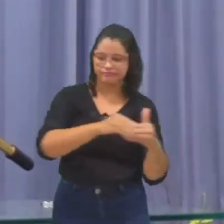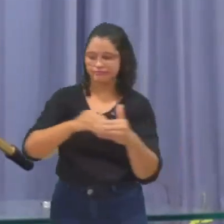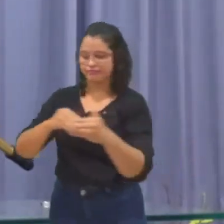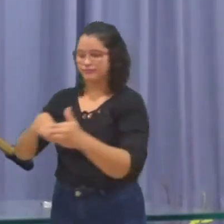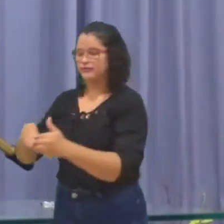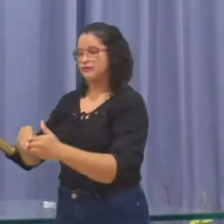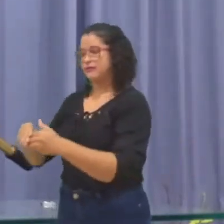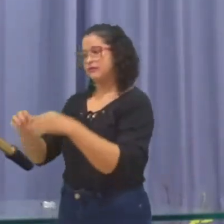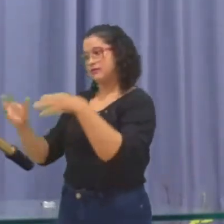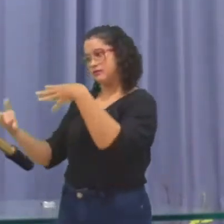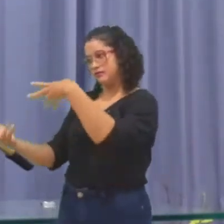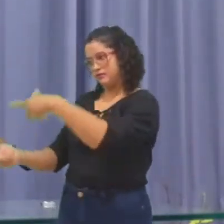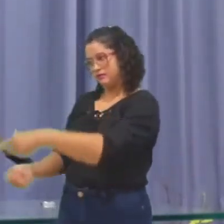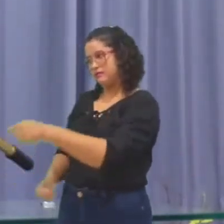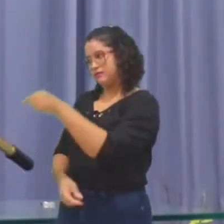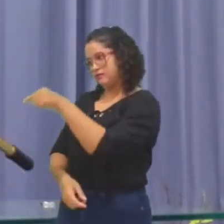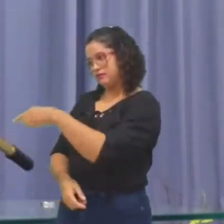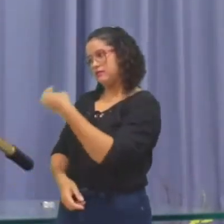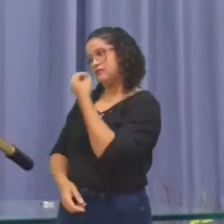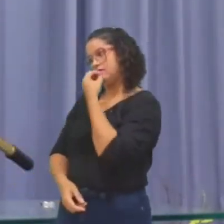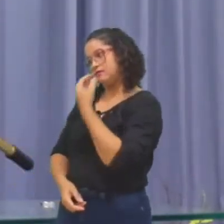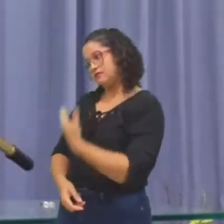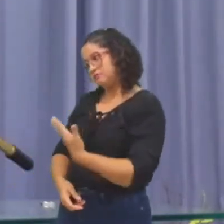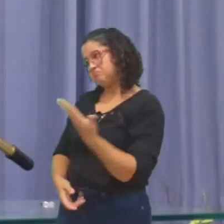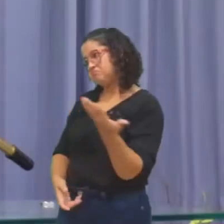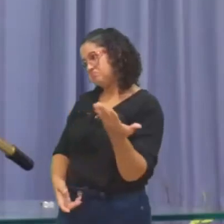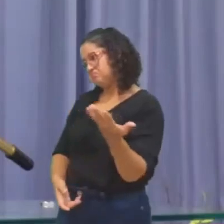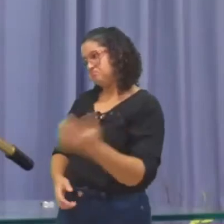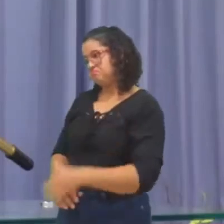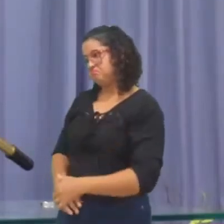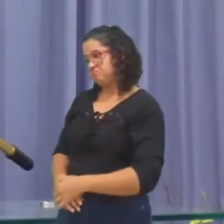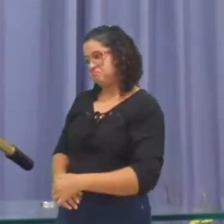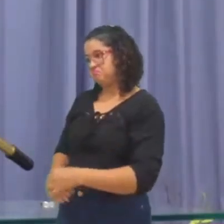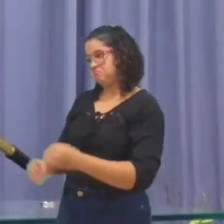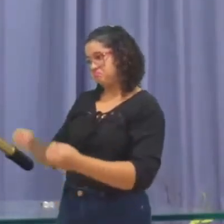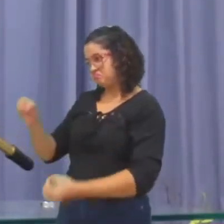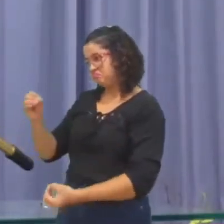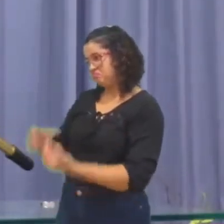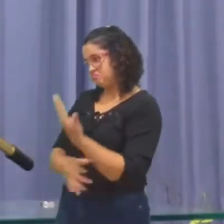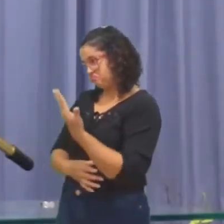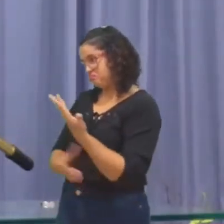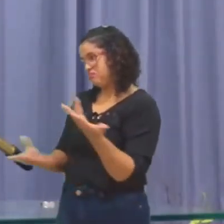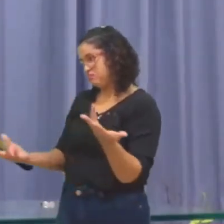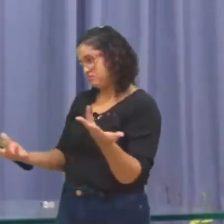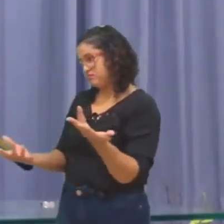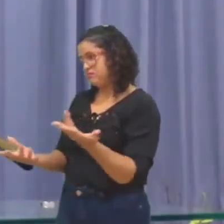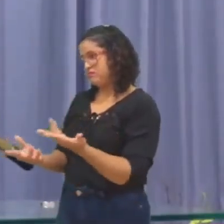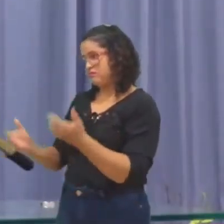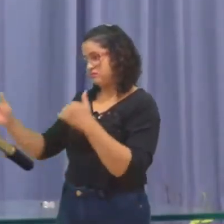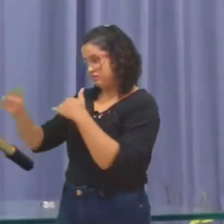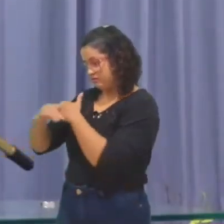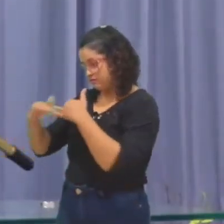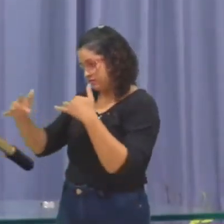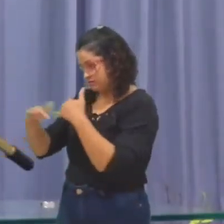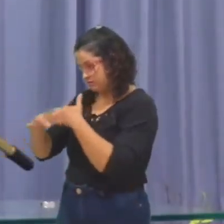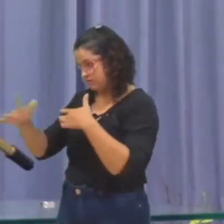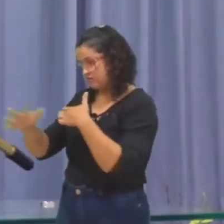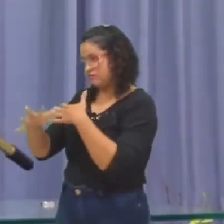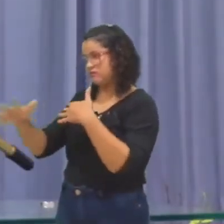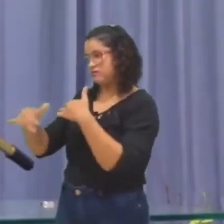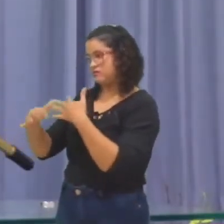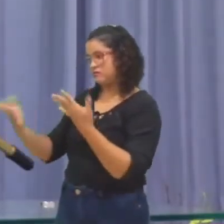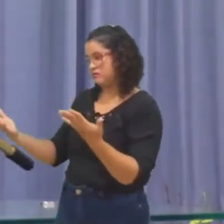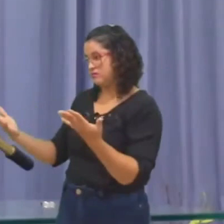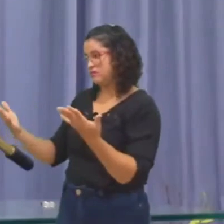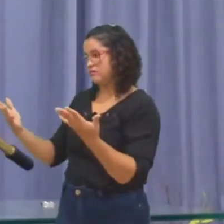terra é boa. Veja se ela é uma terra que produz bem. Vejam se as cidades são aldeias